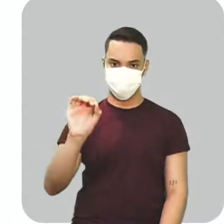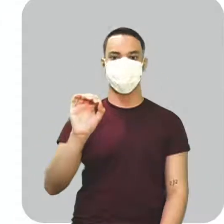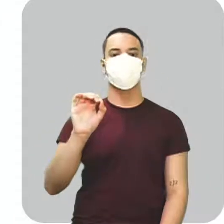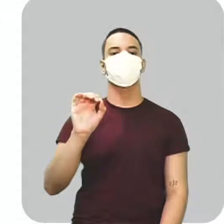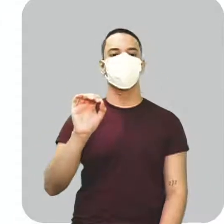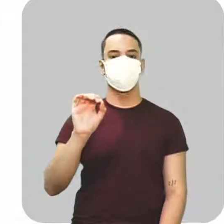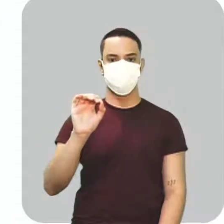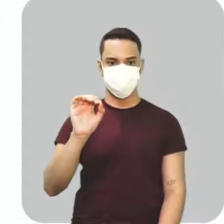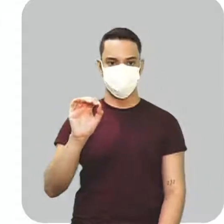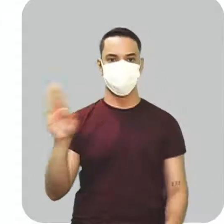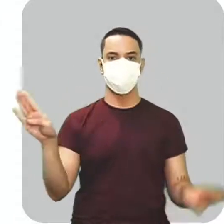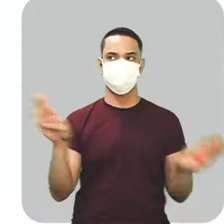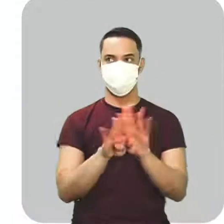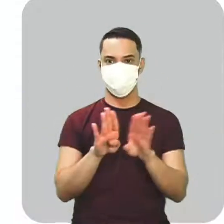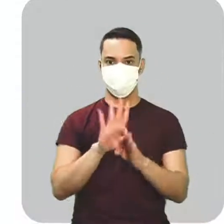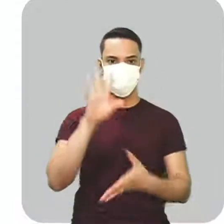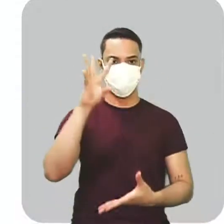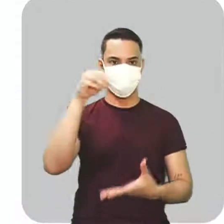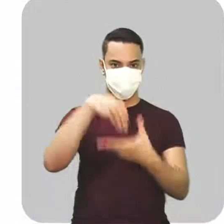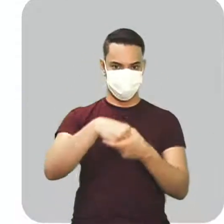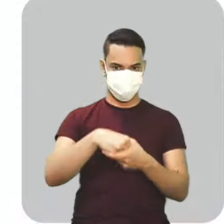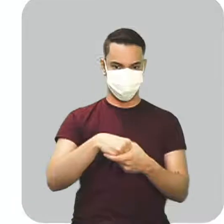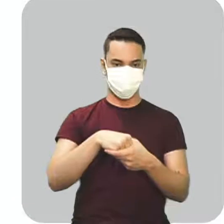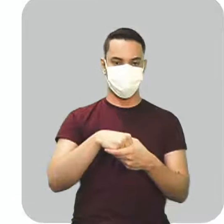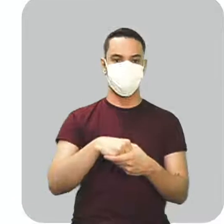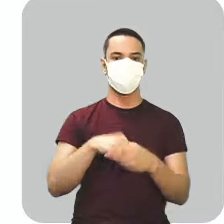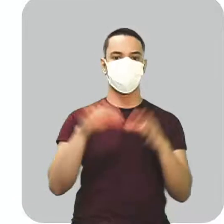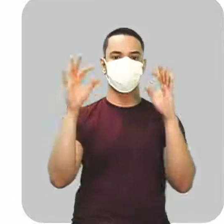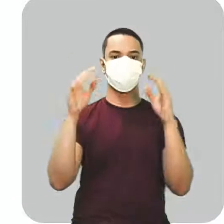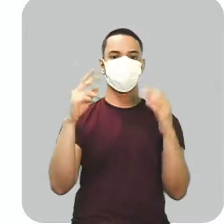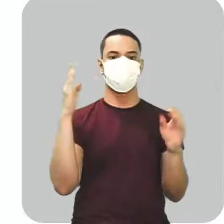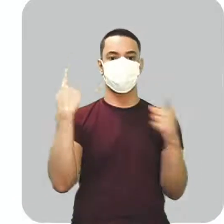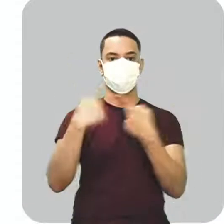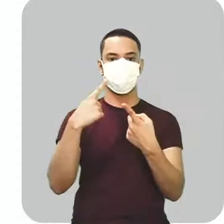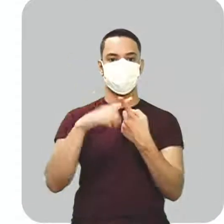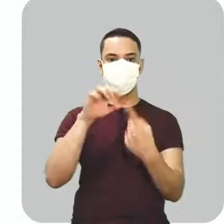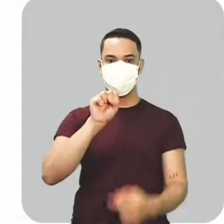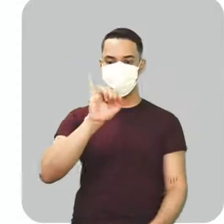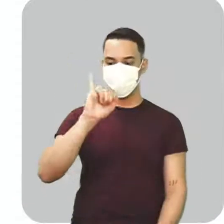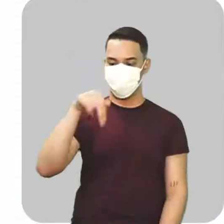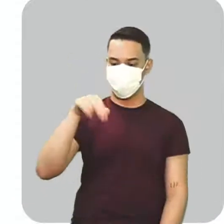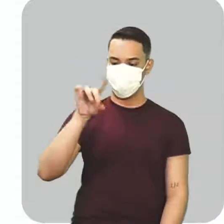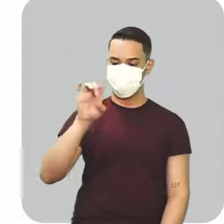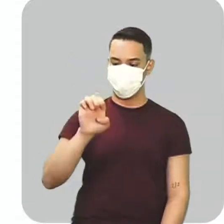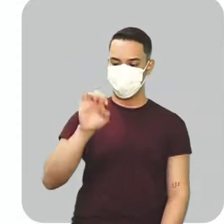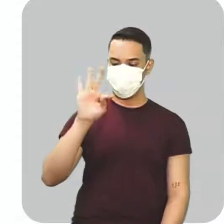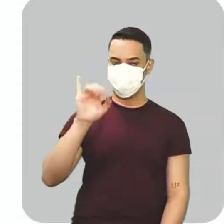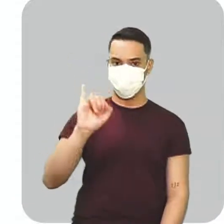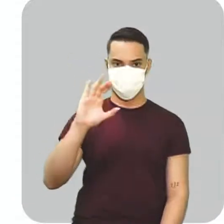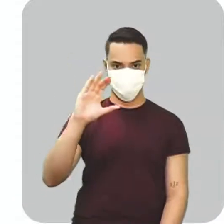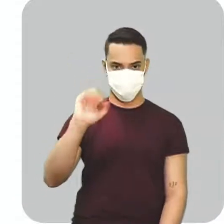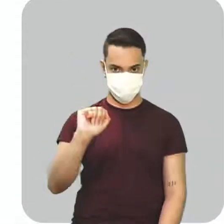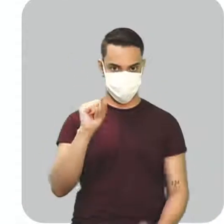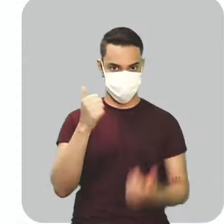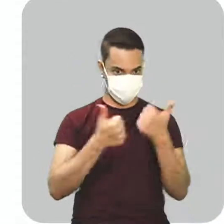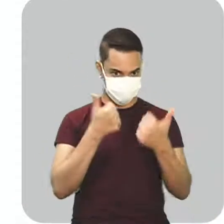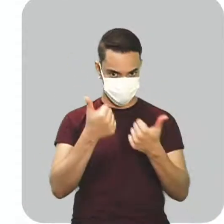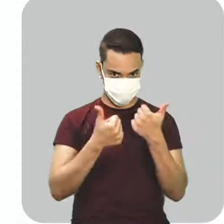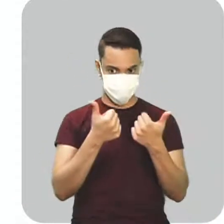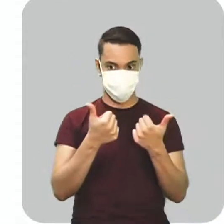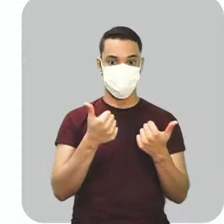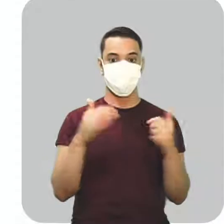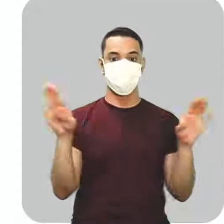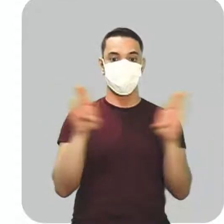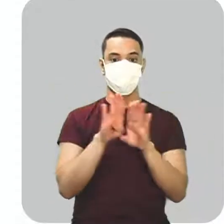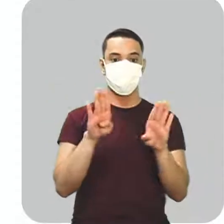Coordenado, formado por oração coordenadas sindética conclusiva. Belezinha? Aqui